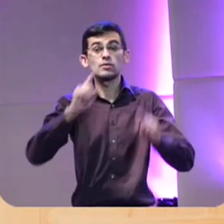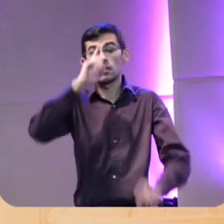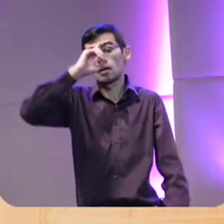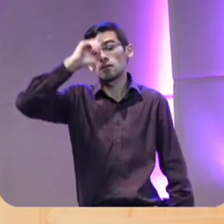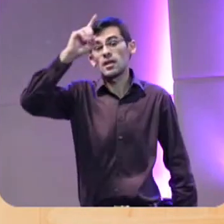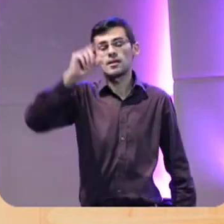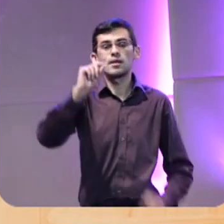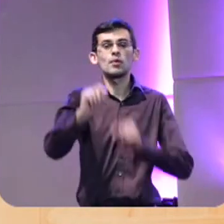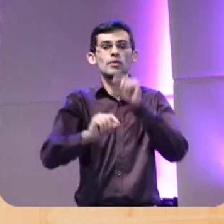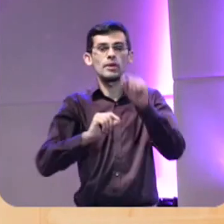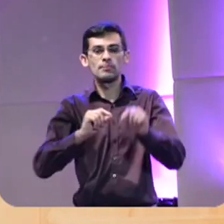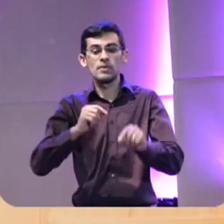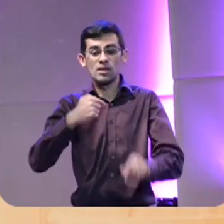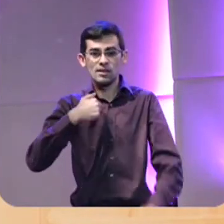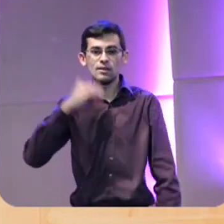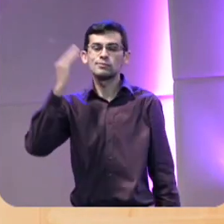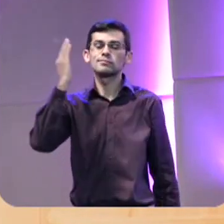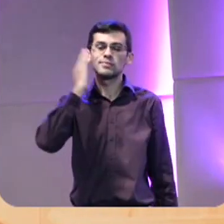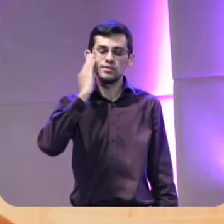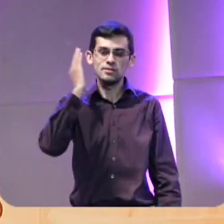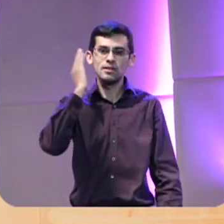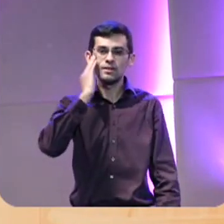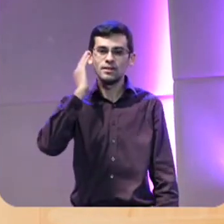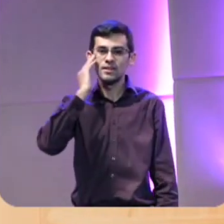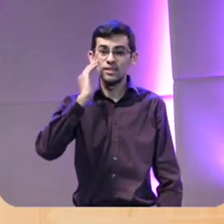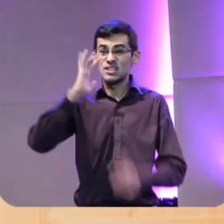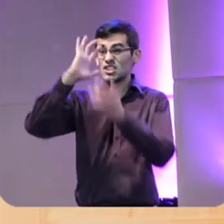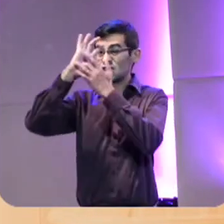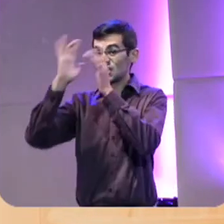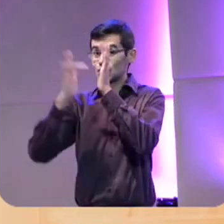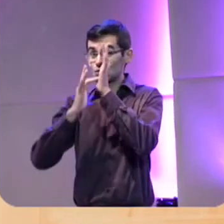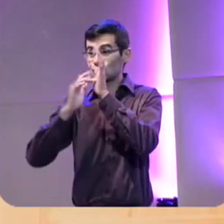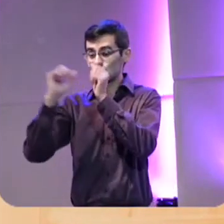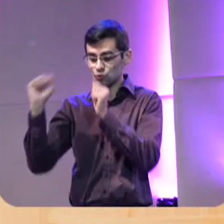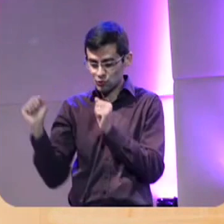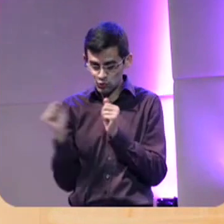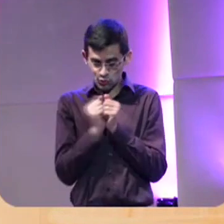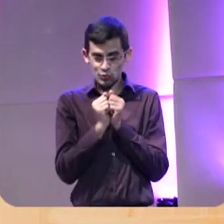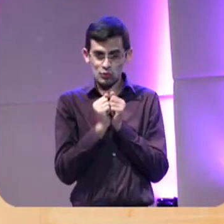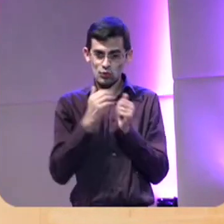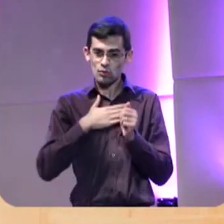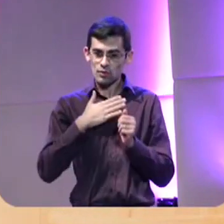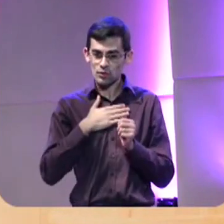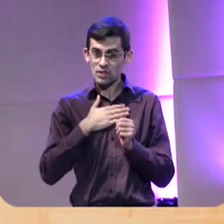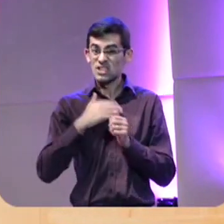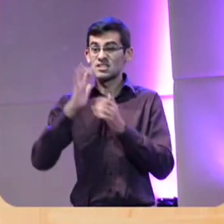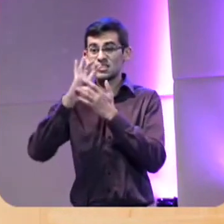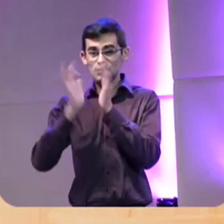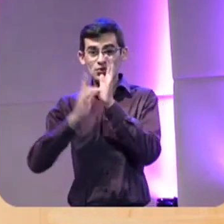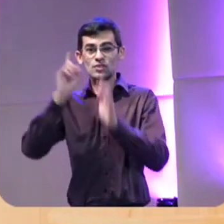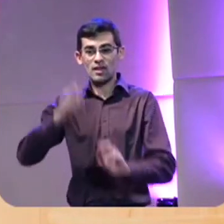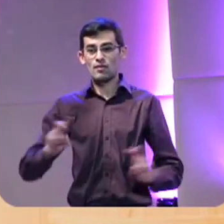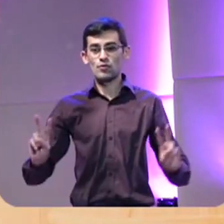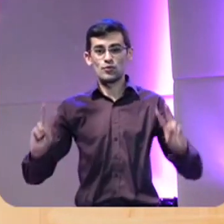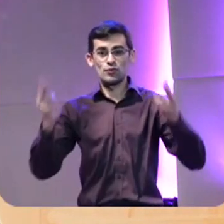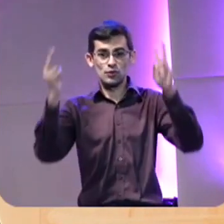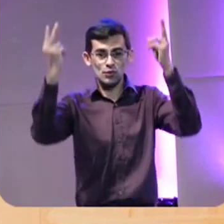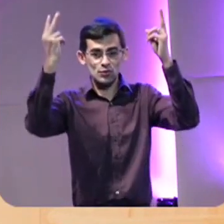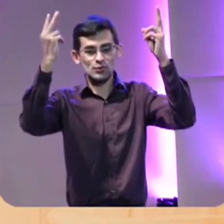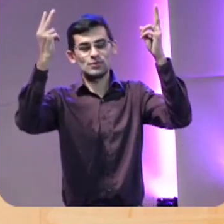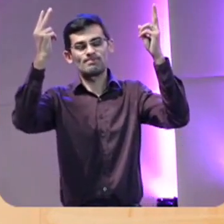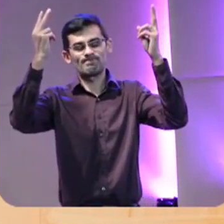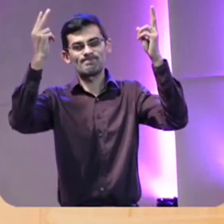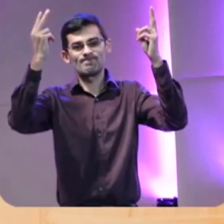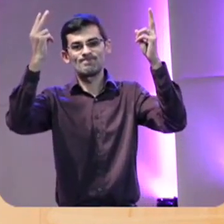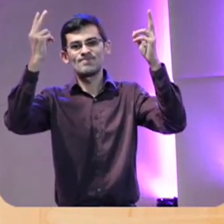é que eu sei que Jesus está do meu lado e Ele é o vitorioso.